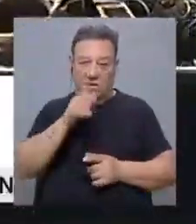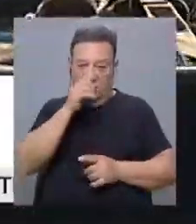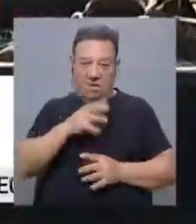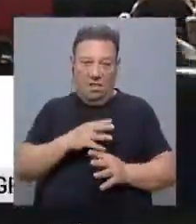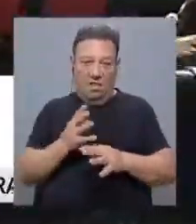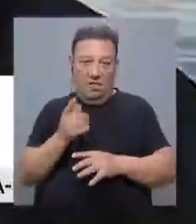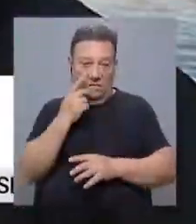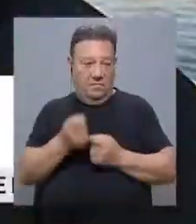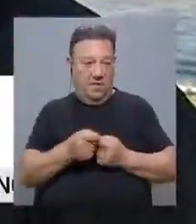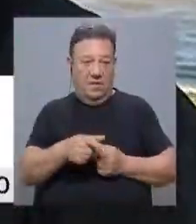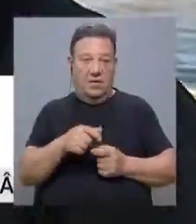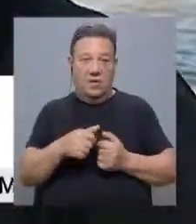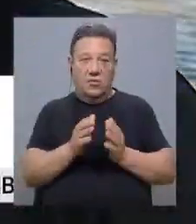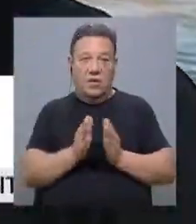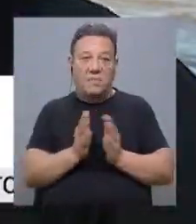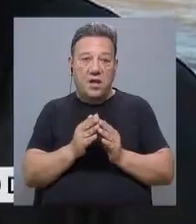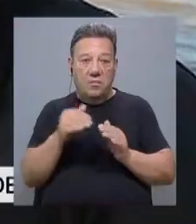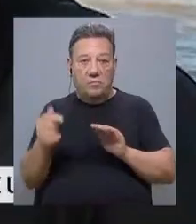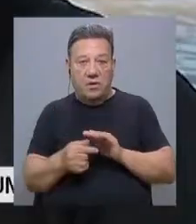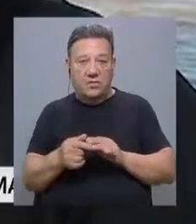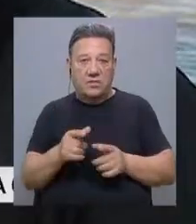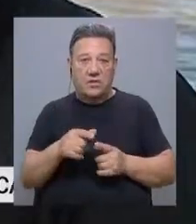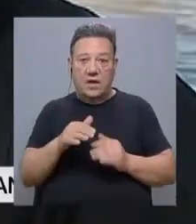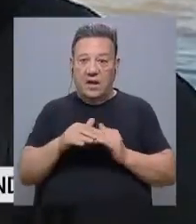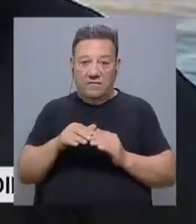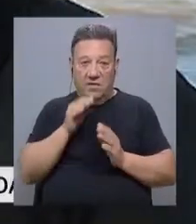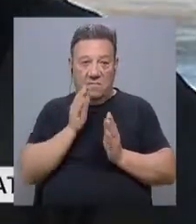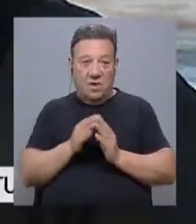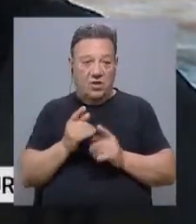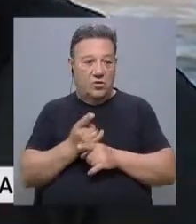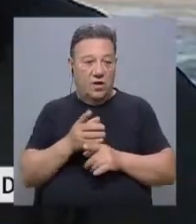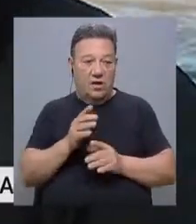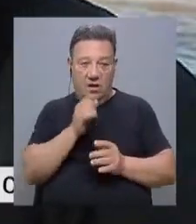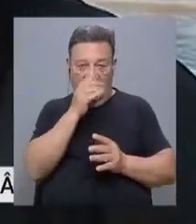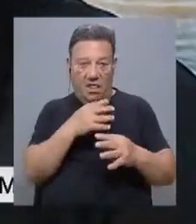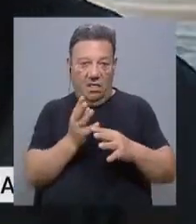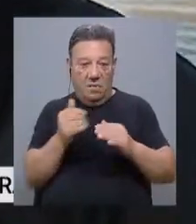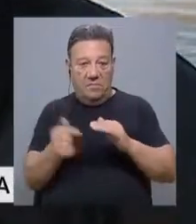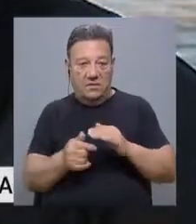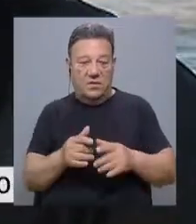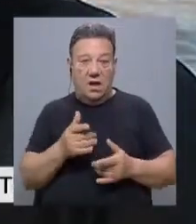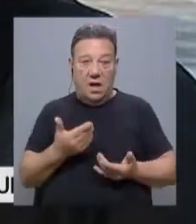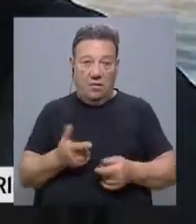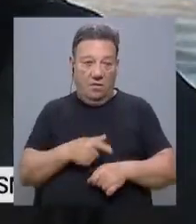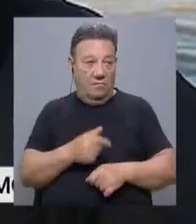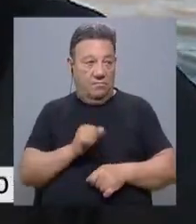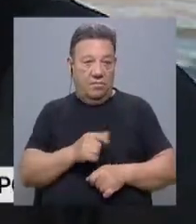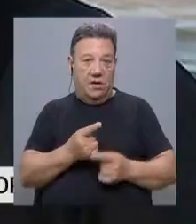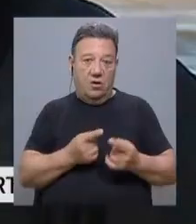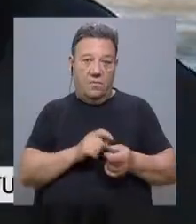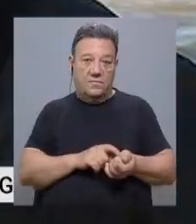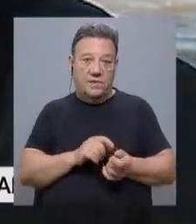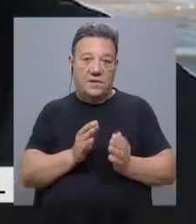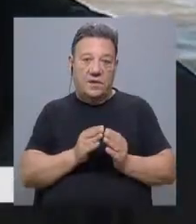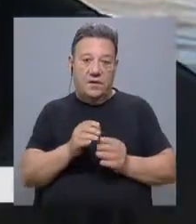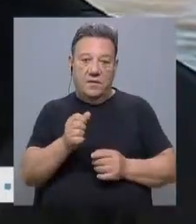borda até. O marisco estava a ficar debaixo do... pelo menos a nível do marisco estava a ficar debaixo destes limos e está na altura da desova, pelo menos de algumas espécies, do barbigão